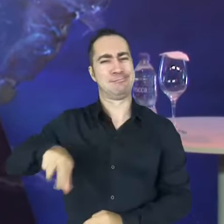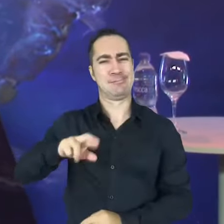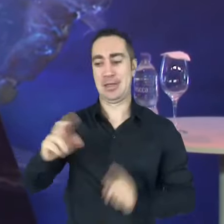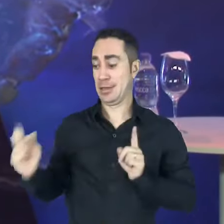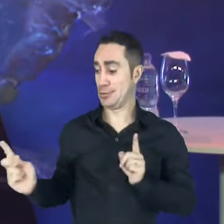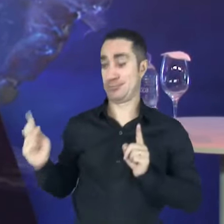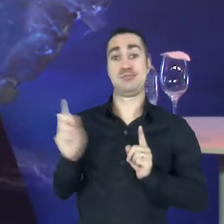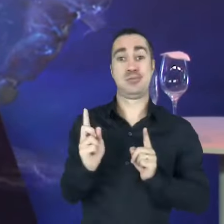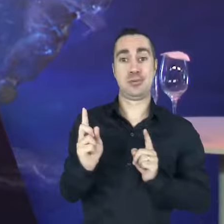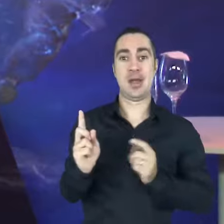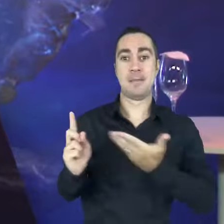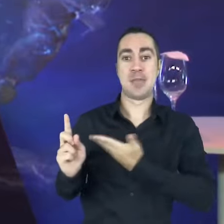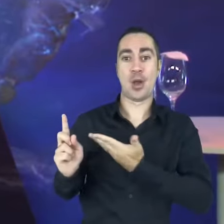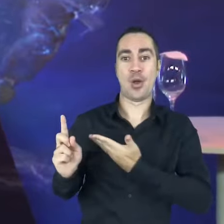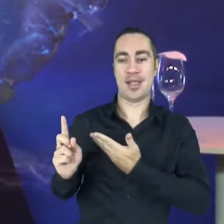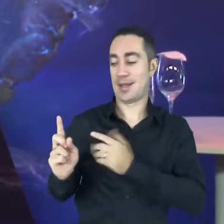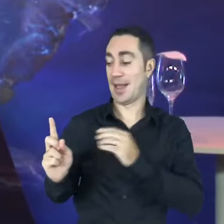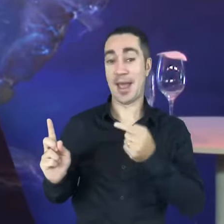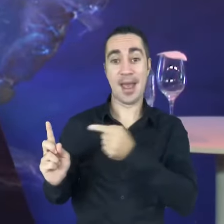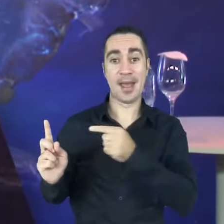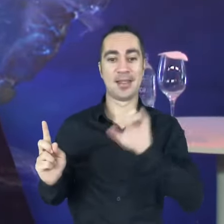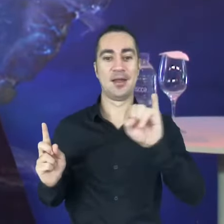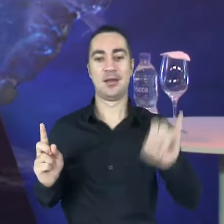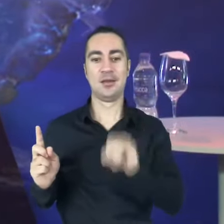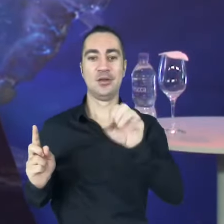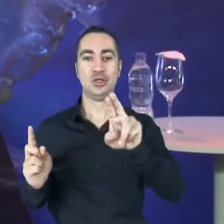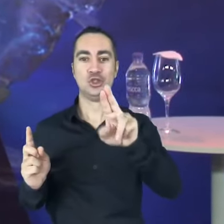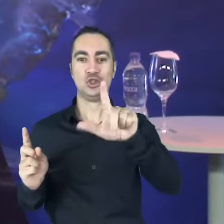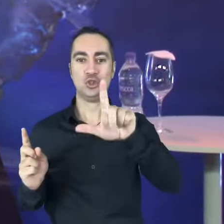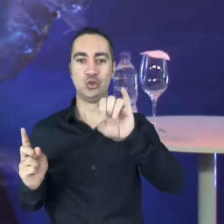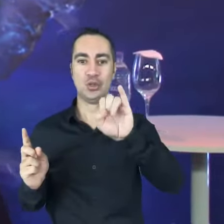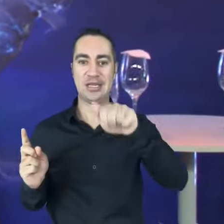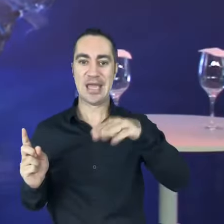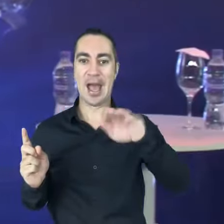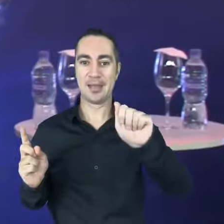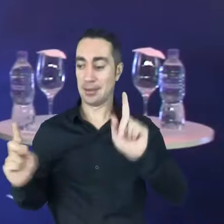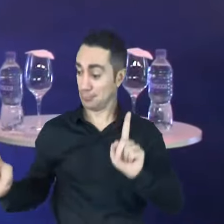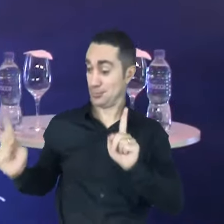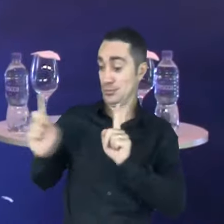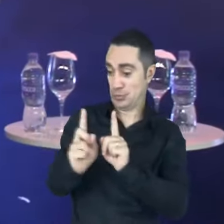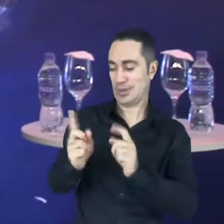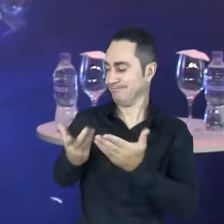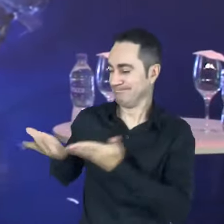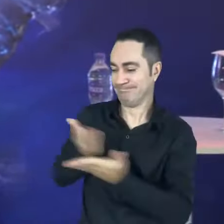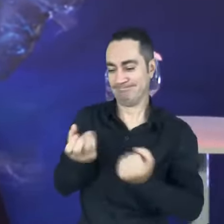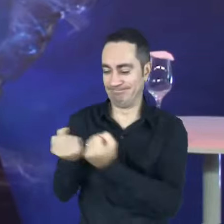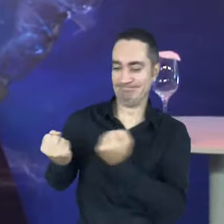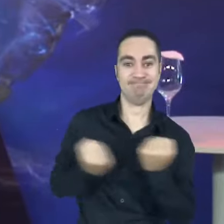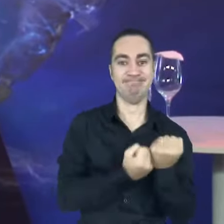Sá aqui para dividir a condução do Sustainable Talks.